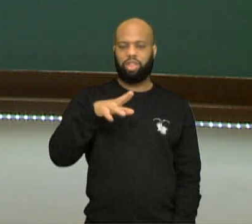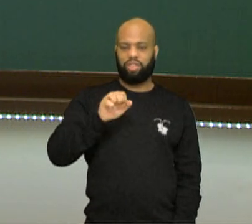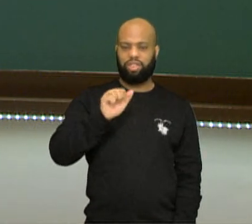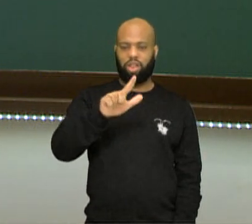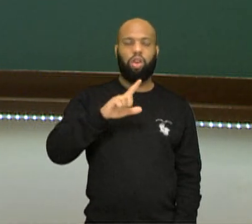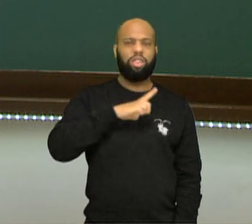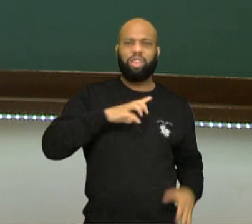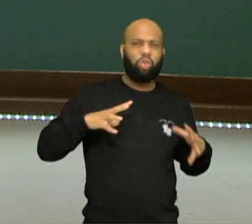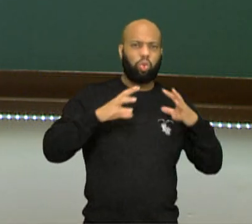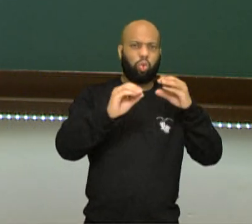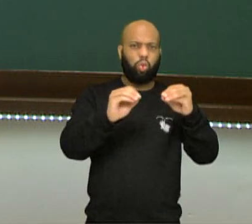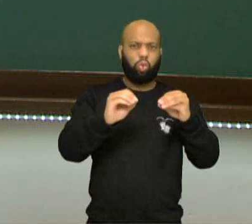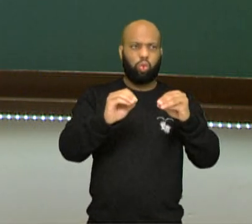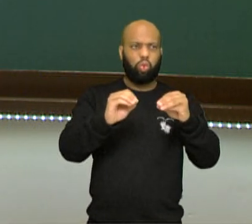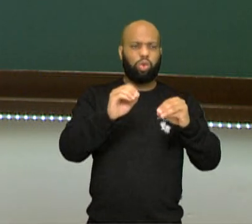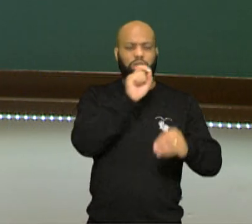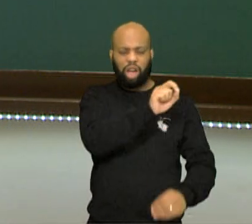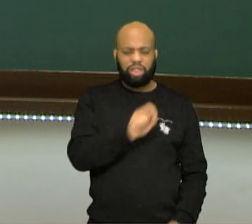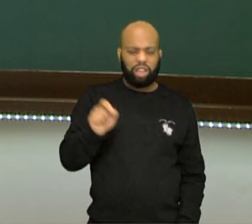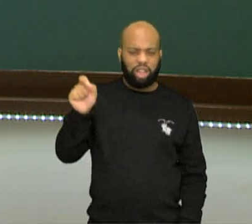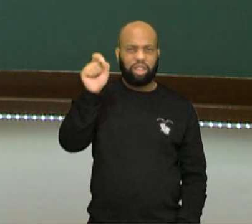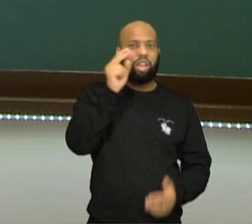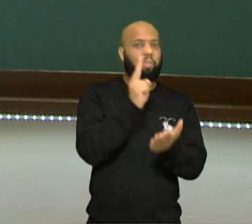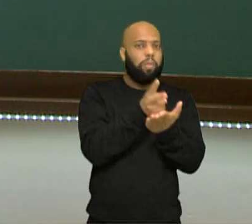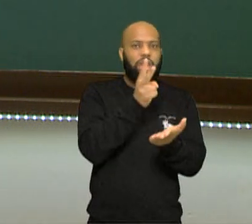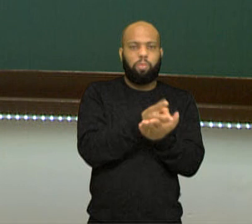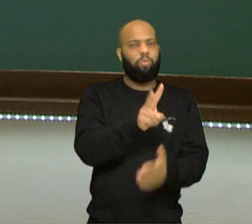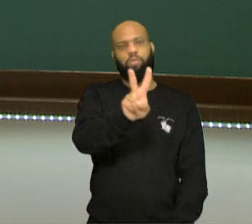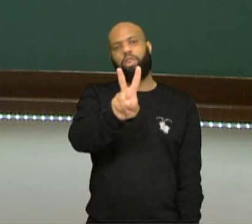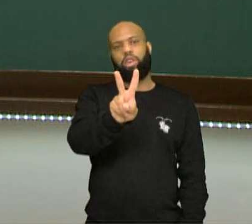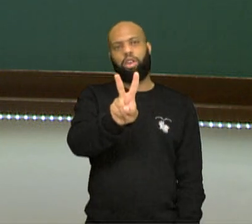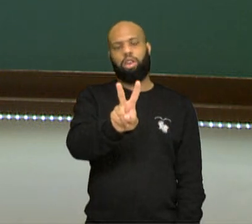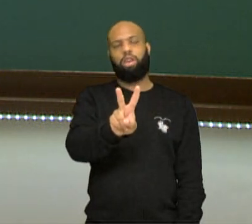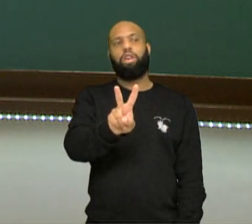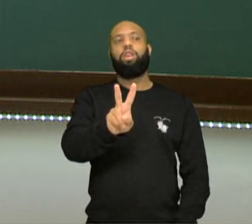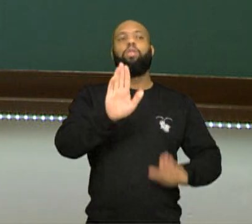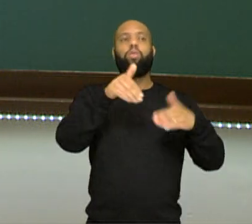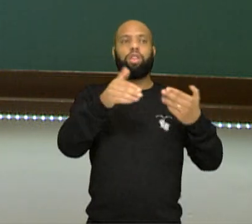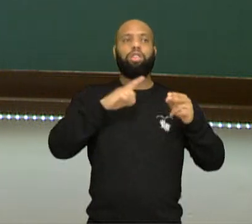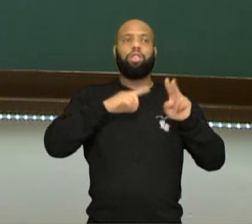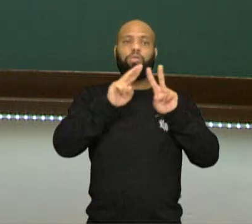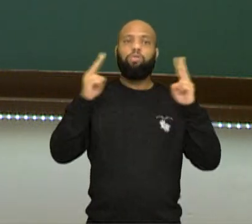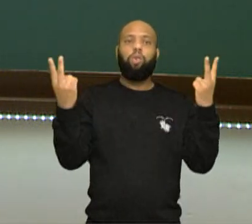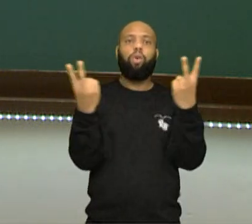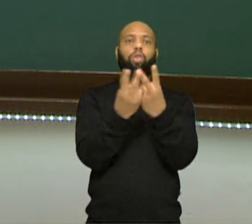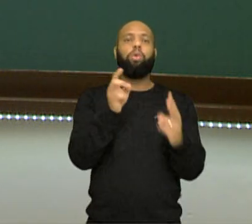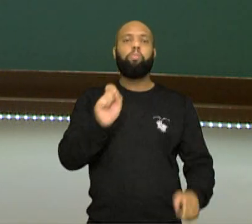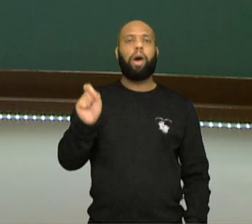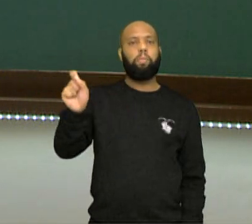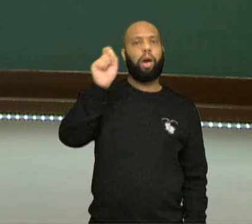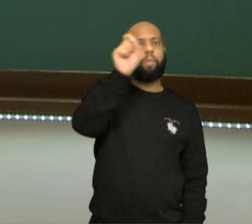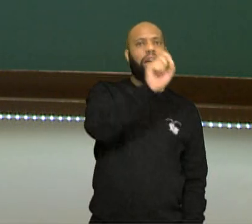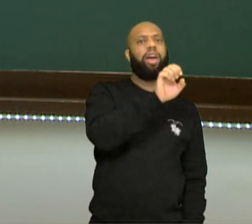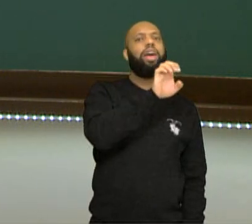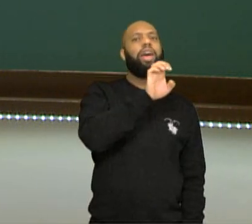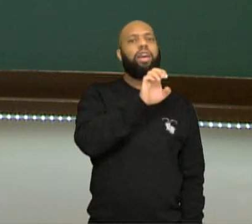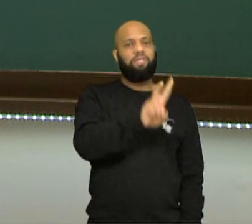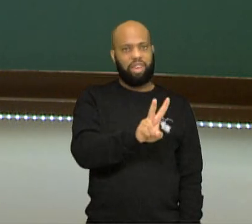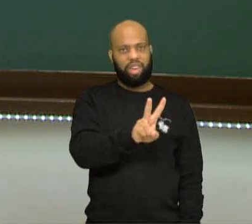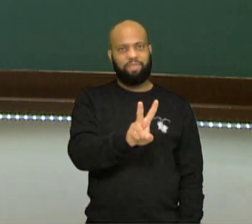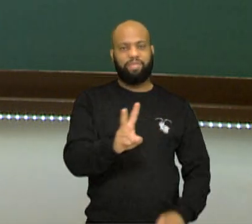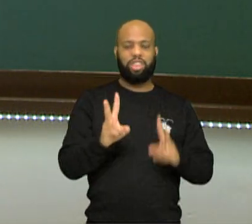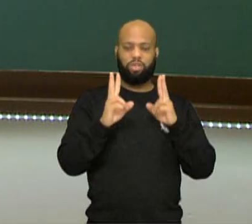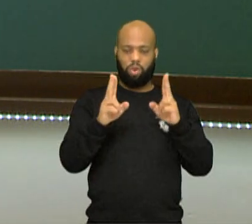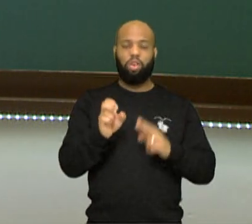mesmo potencial, certo? Então, nós temos um volume equipotencial. Qualquer ponto no interior aqui tem o mesmo potencial. Então, quer dizer